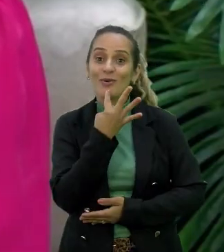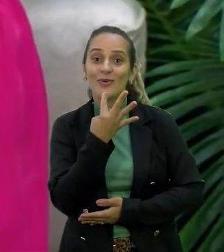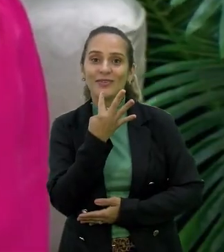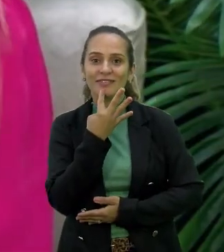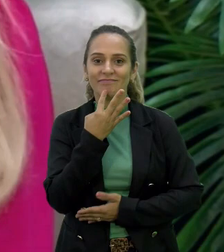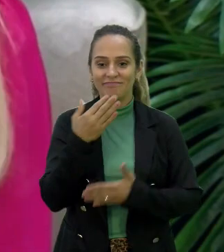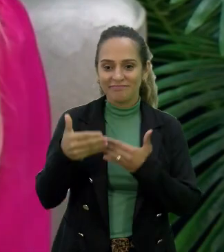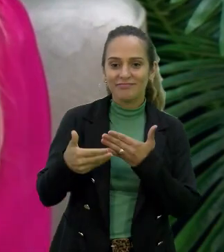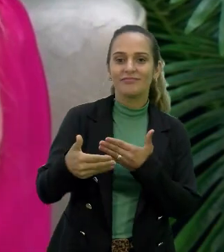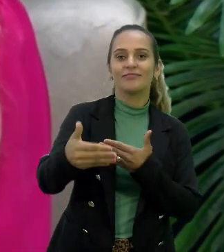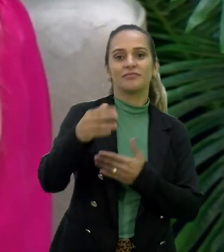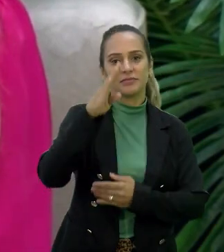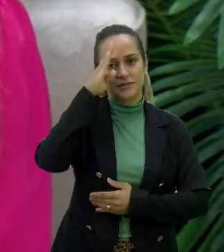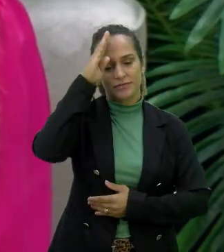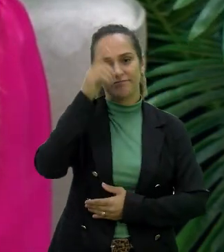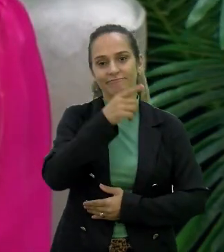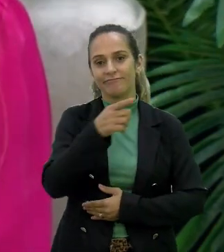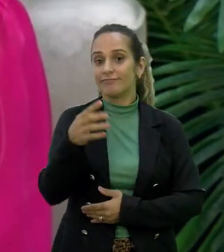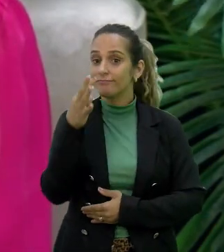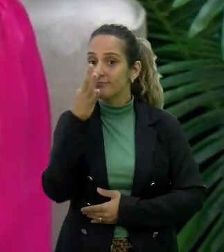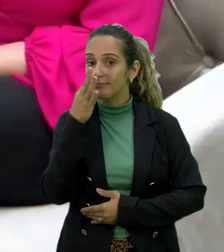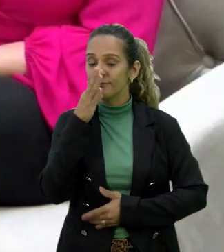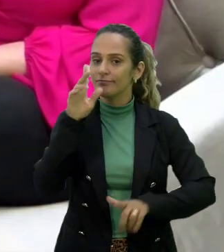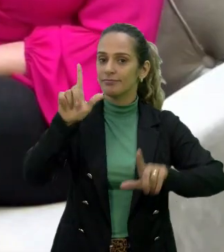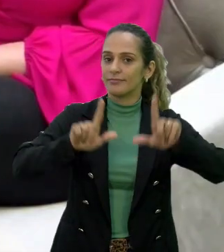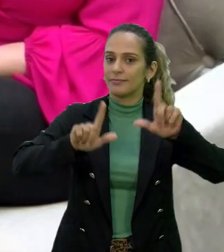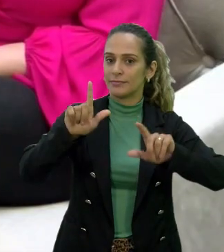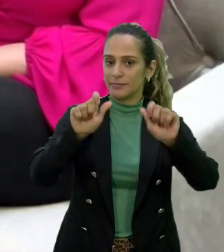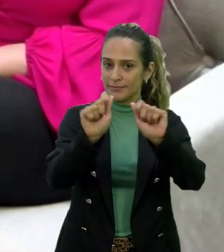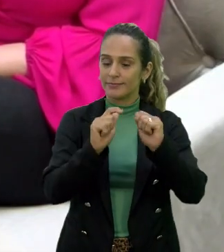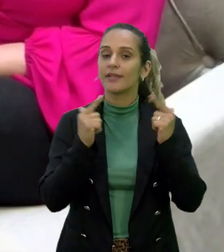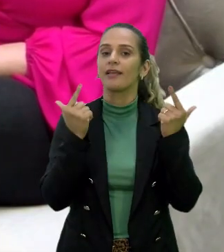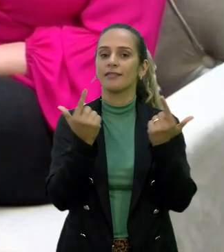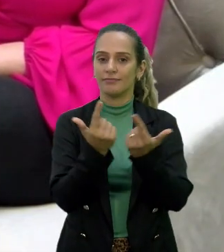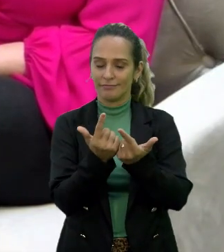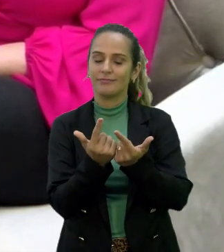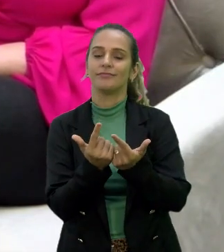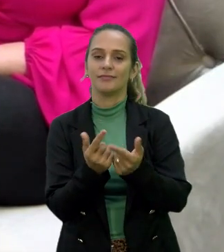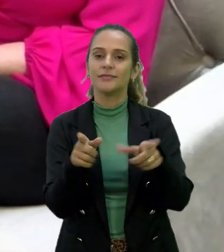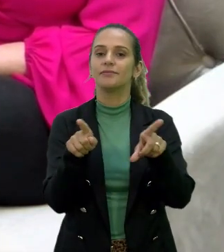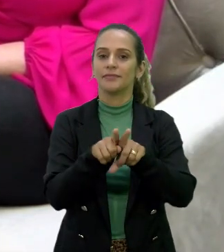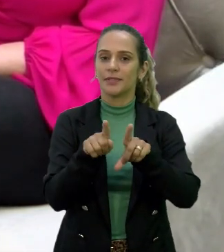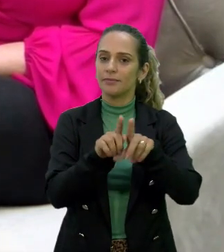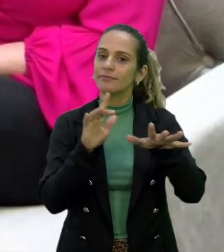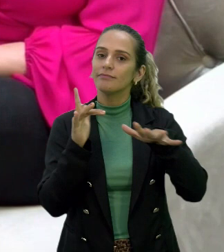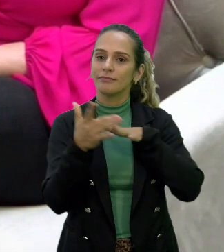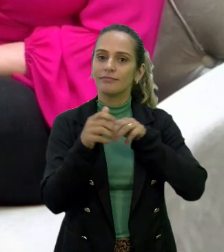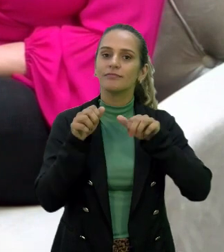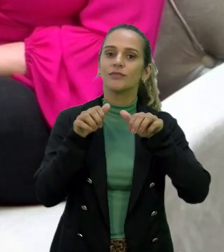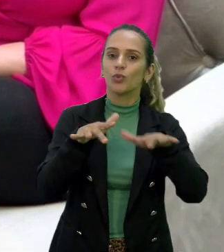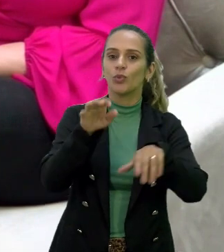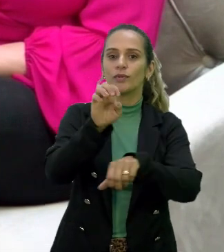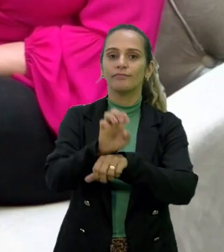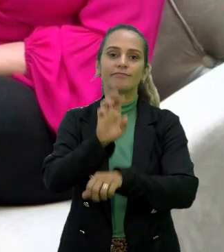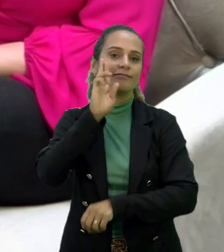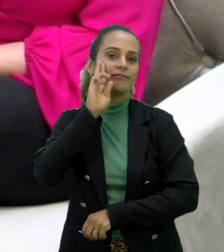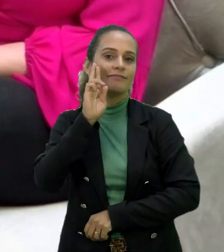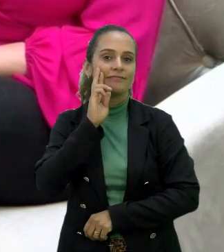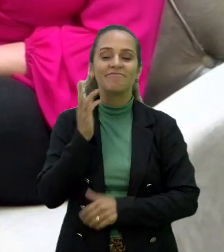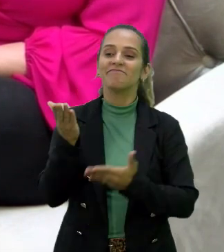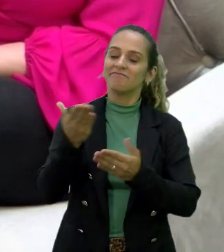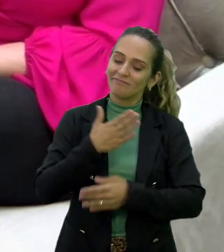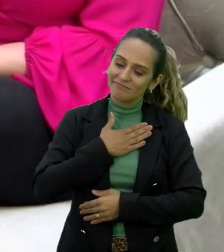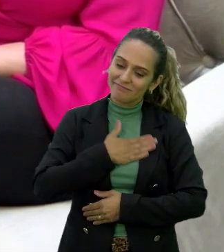conhecer a partir de agora principalmente você que assiste aqui pela TV ali e também nas redes sociais no estado de